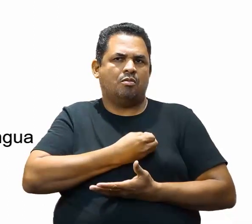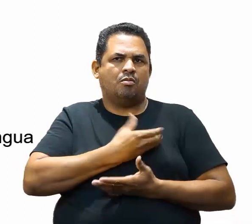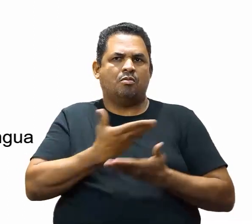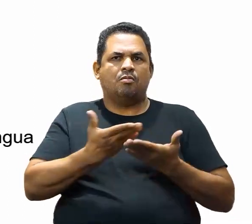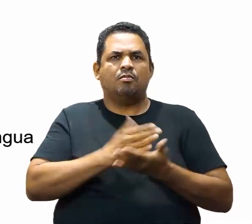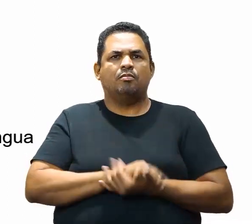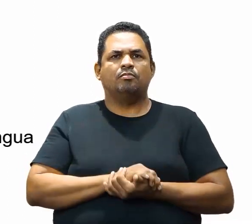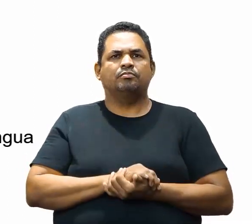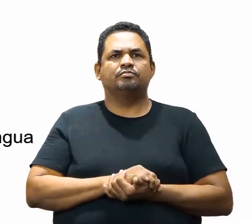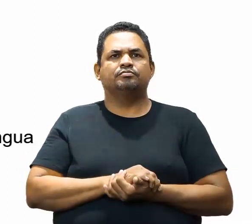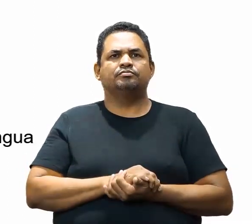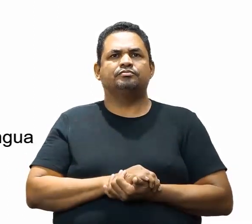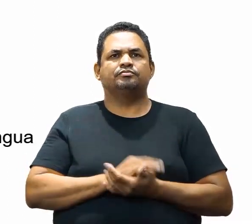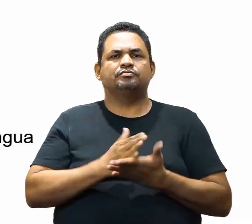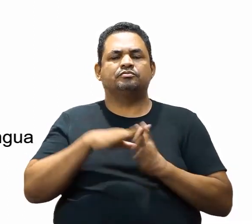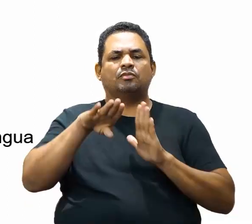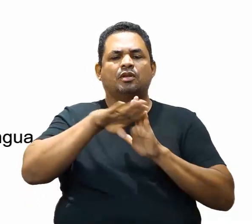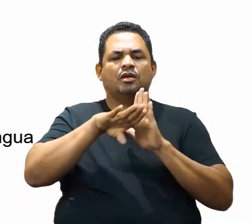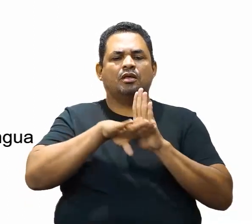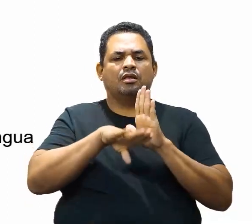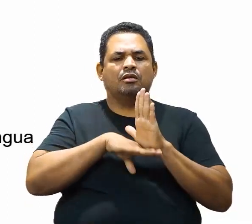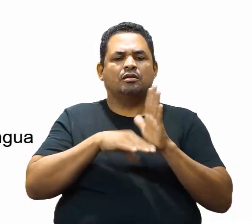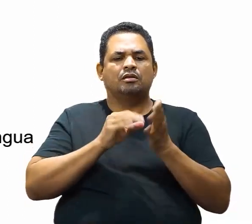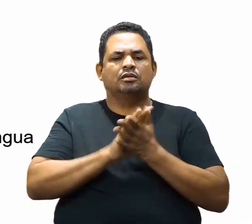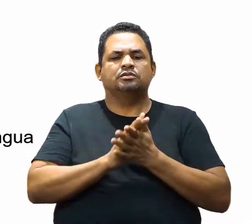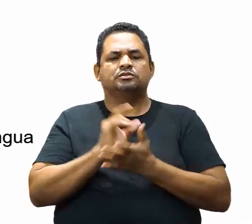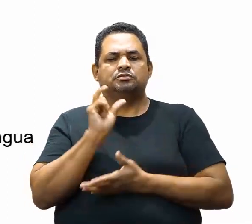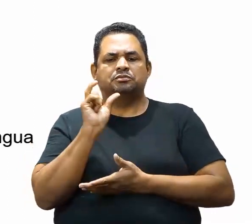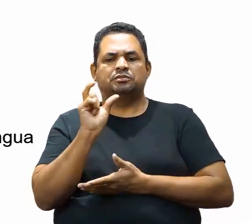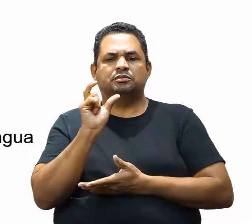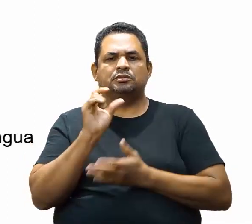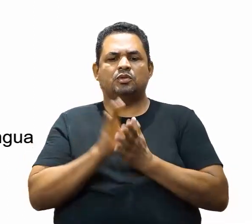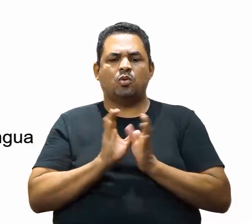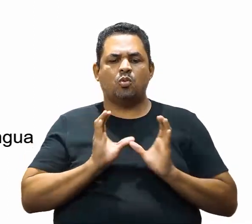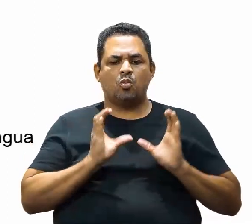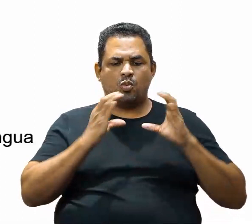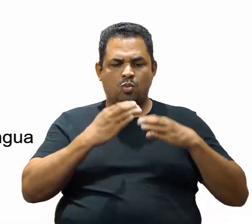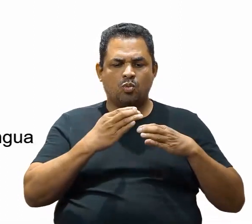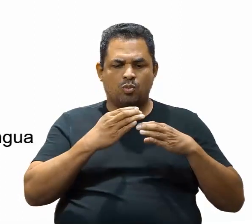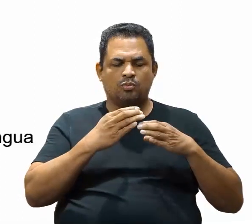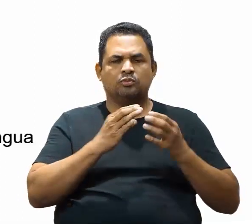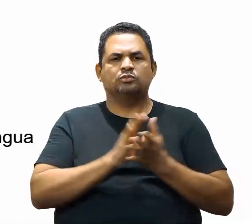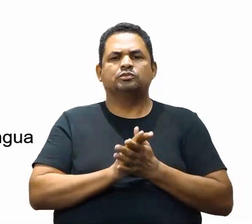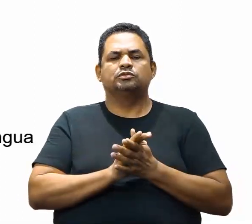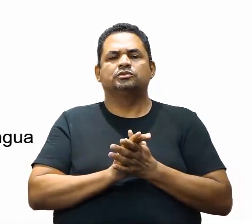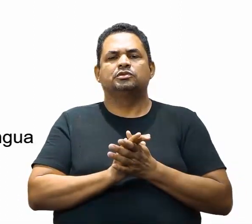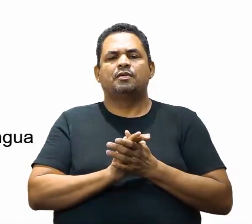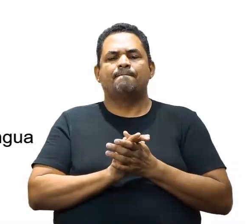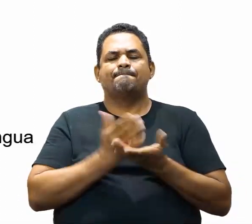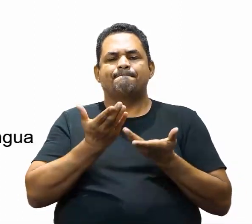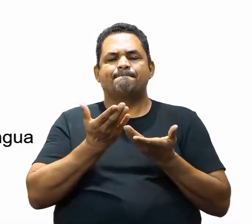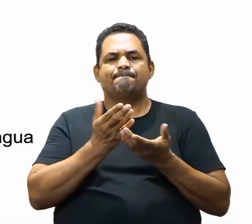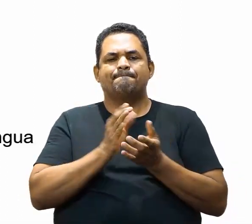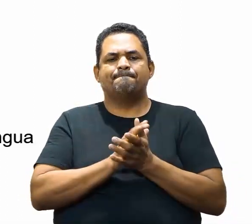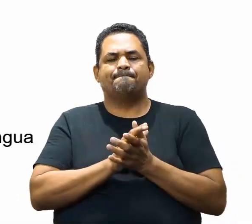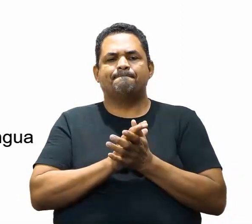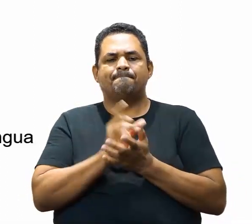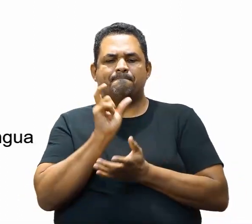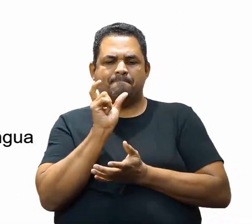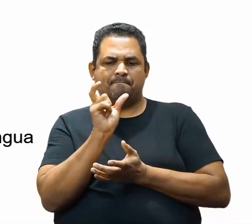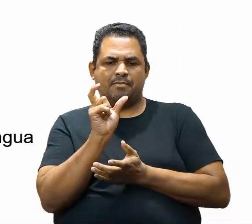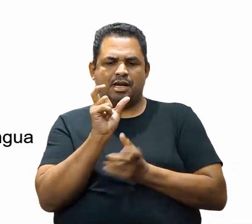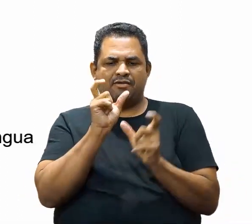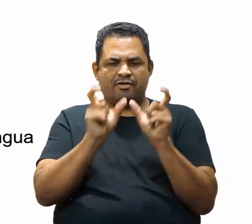é uma classe de palavras. E é uma classe de palavras variável. Por que variável? Porque flexiona